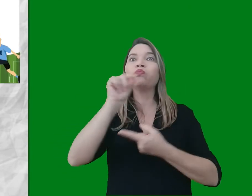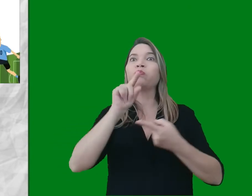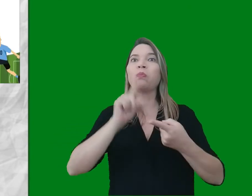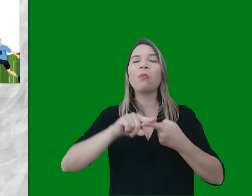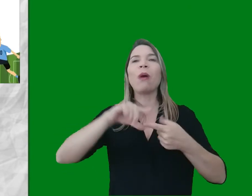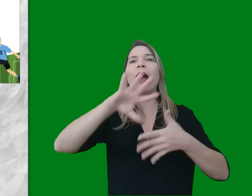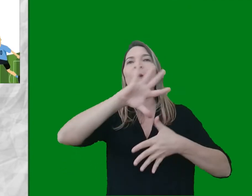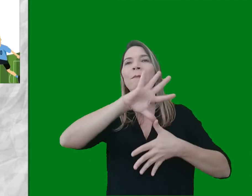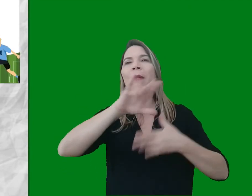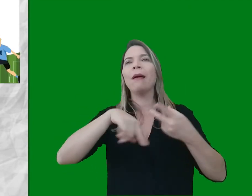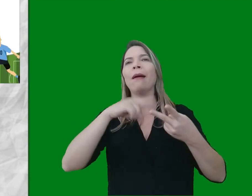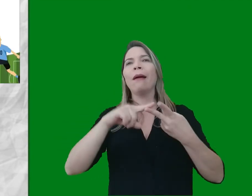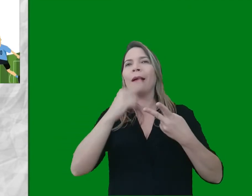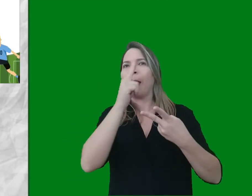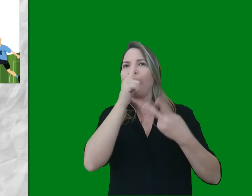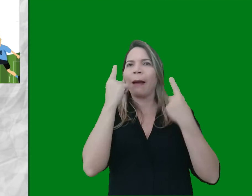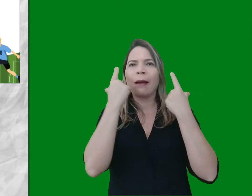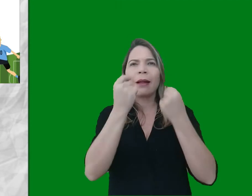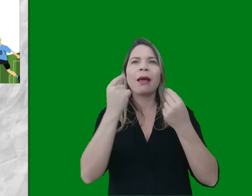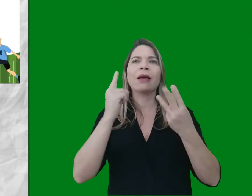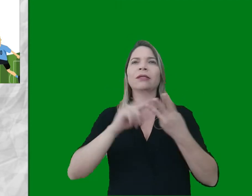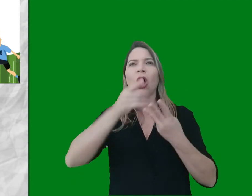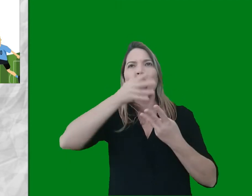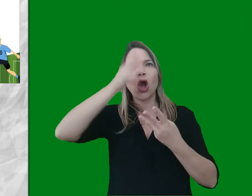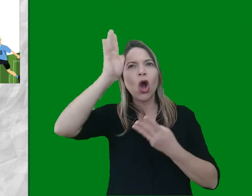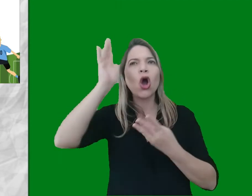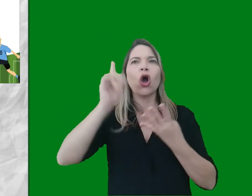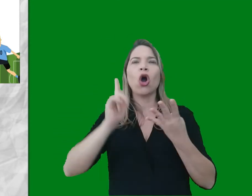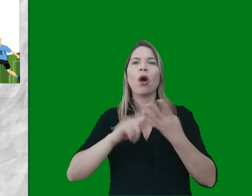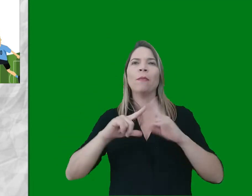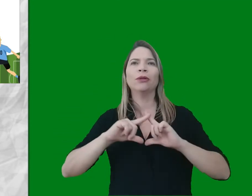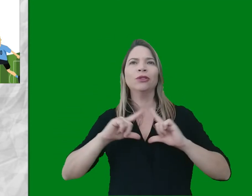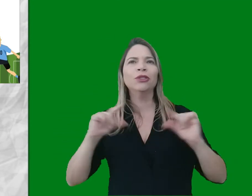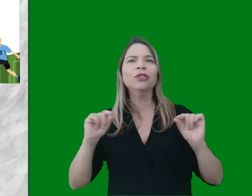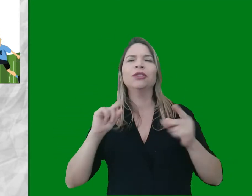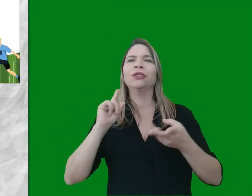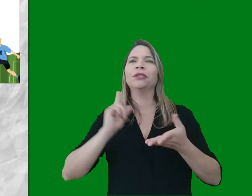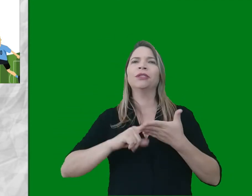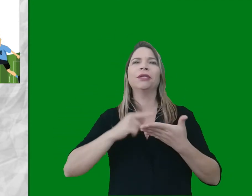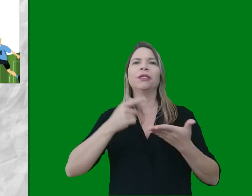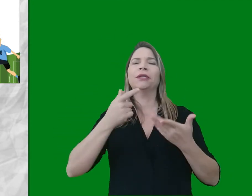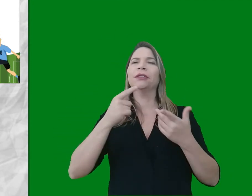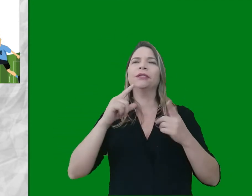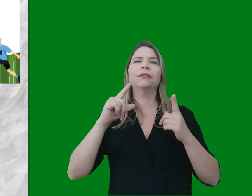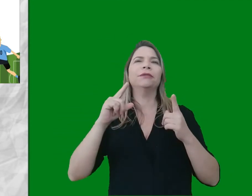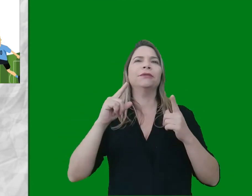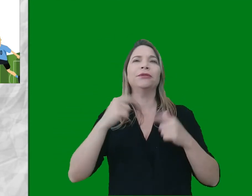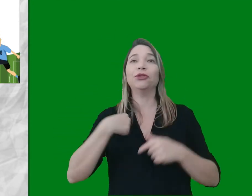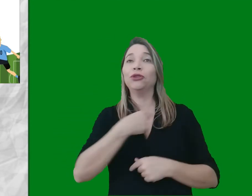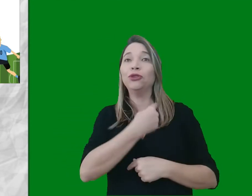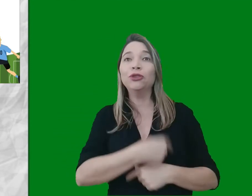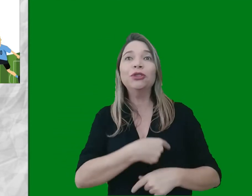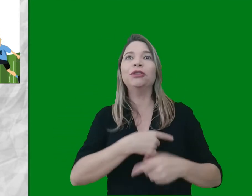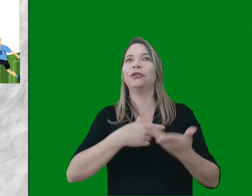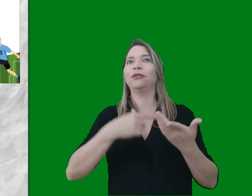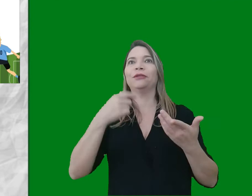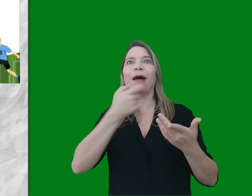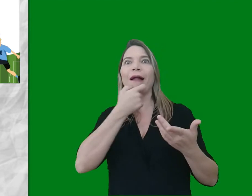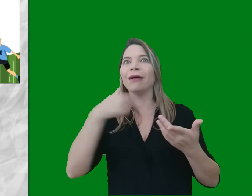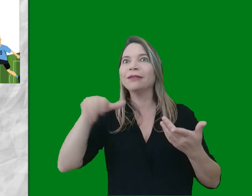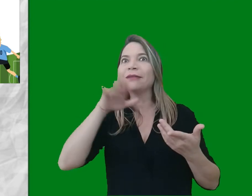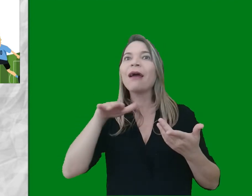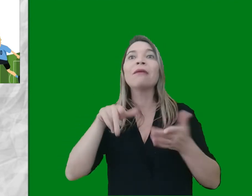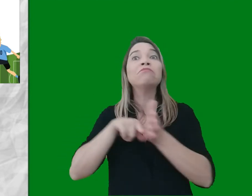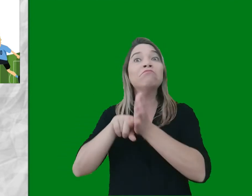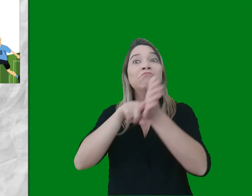América Central, Grécia, Roma, China, Japão, França, Itália e Inglaterra. Alguns desses jogos têm uma relação direta e